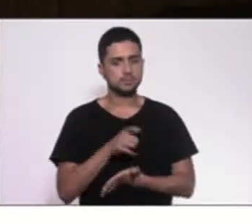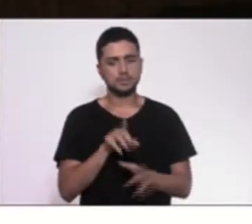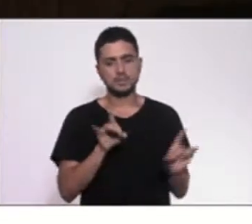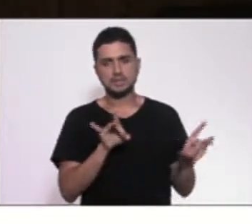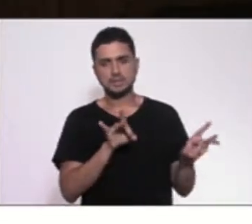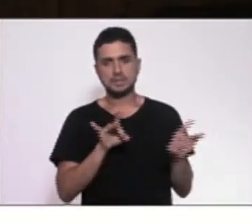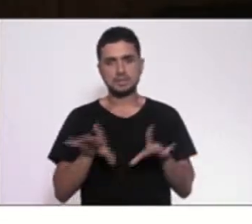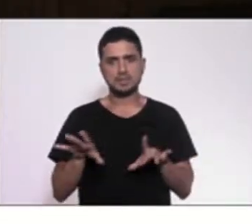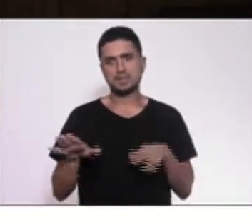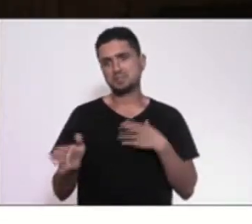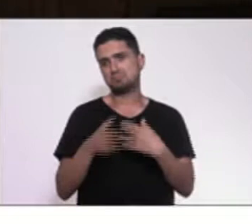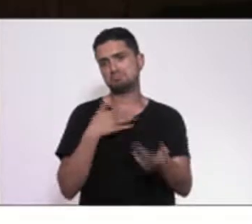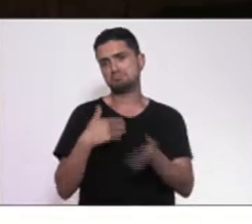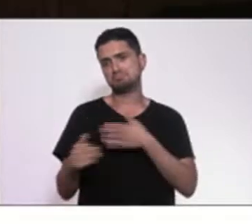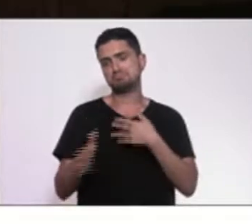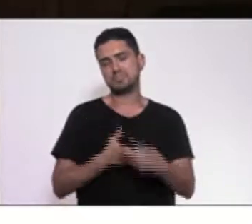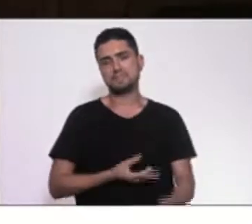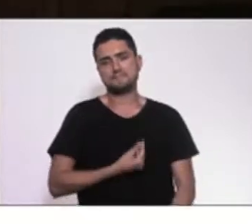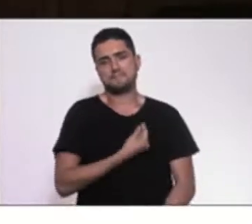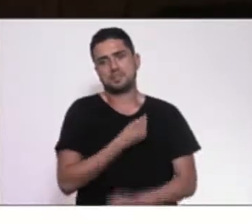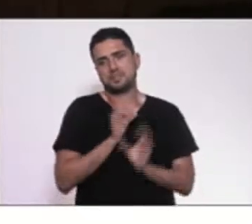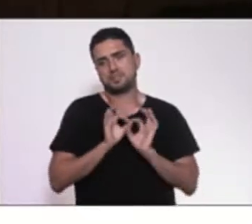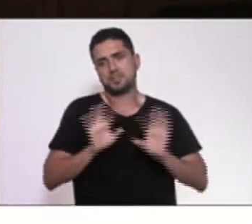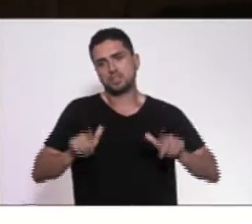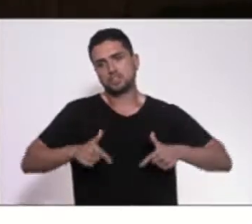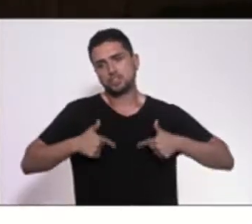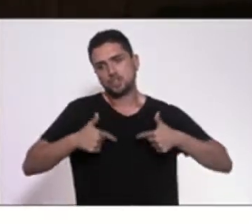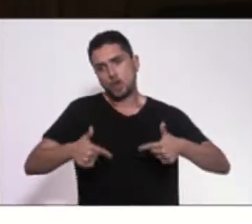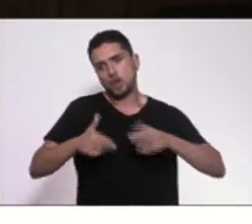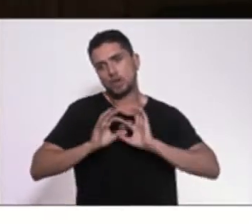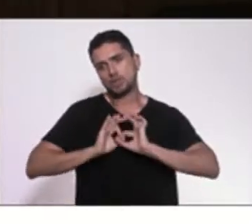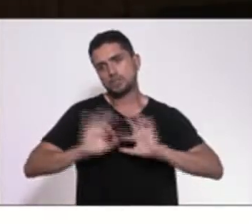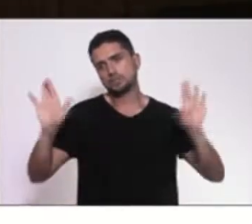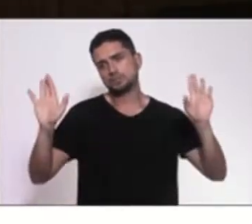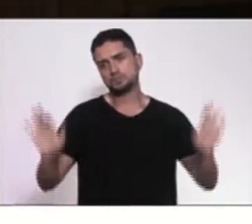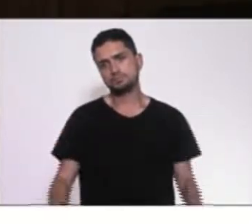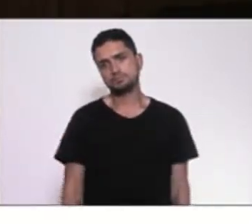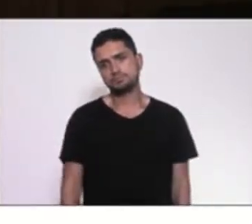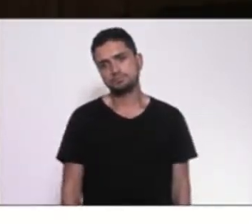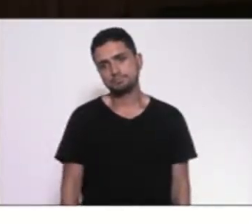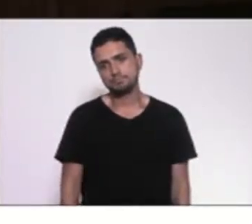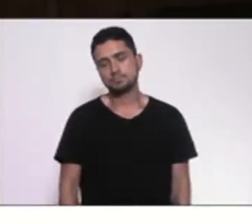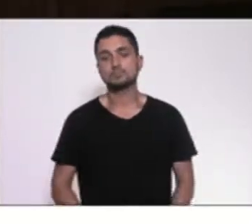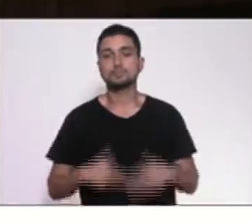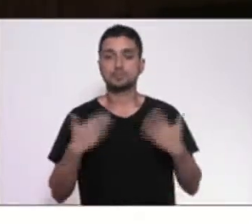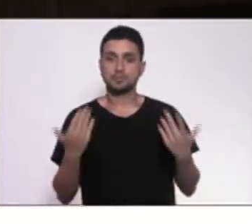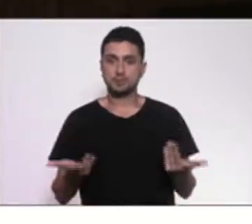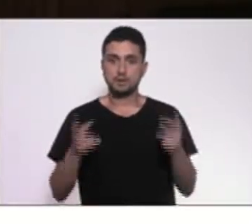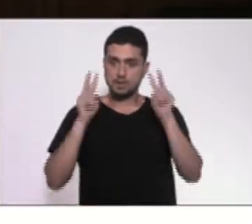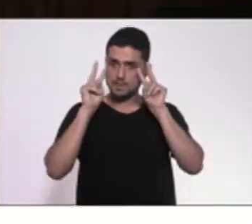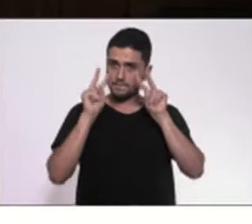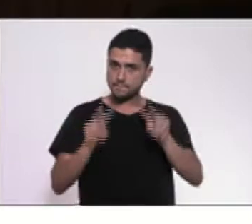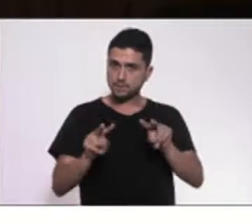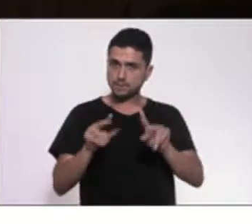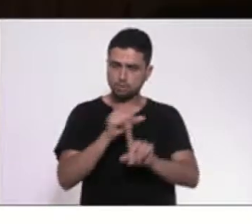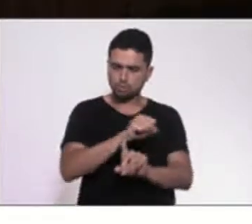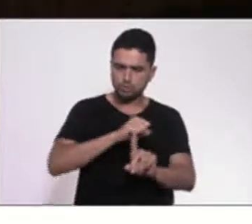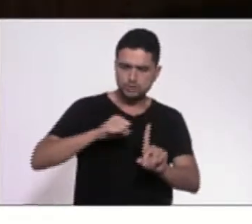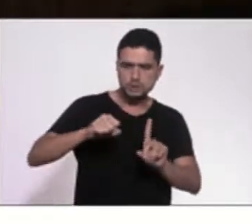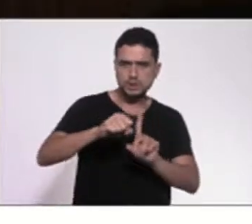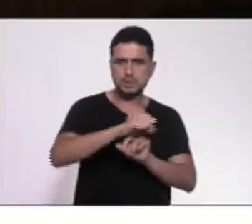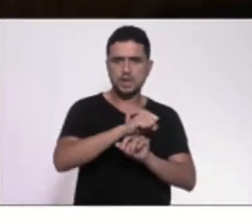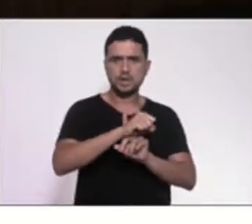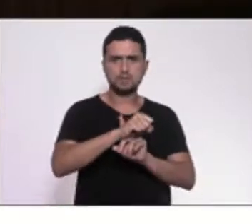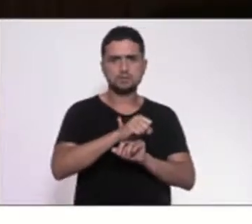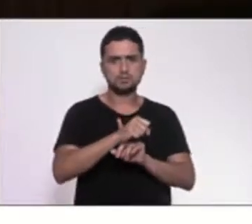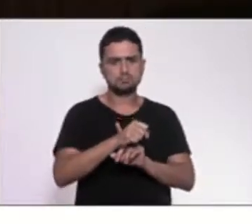à própria sorte. Então, essa visão de resgate social é importante. E me